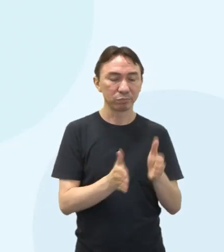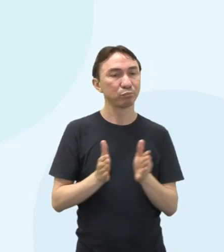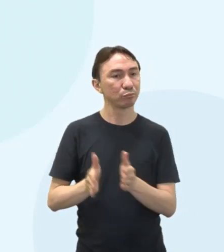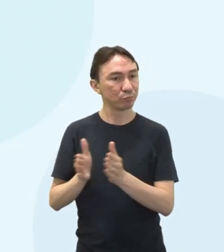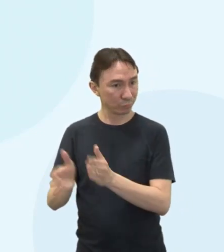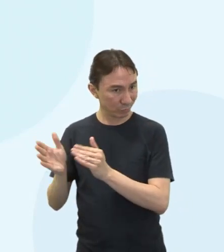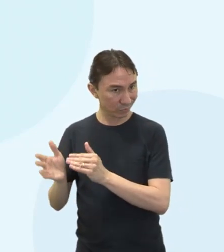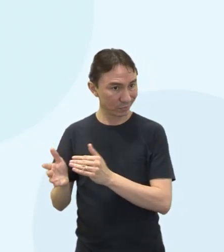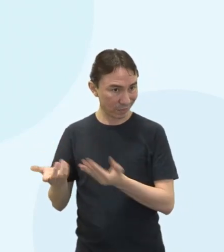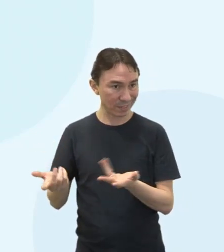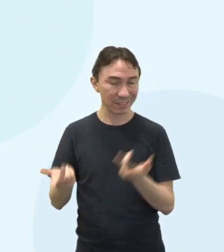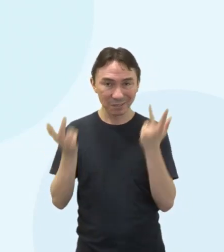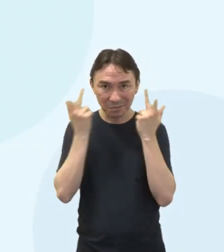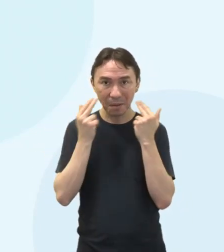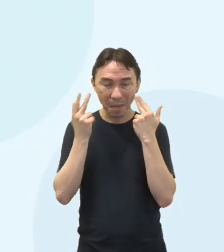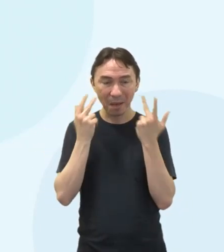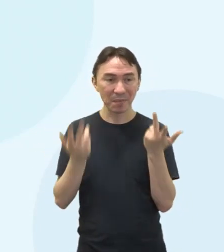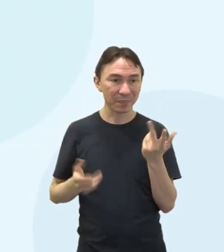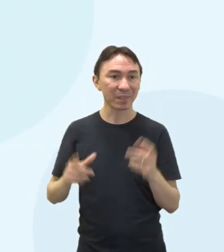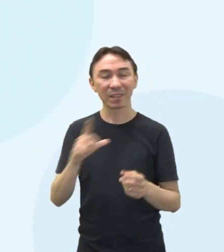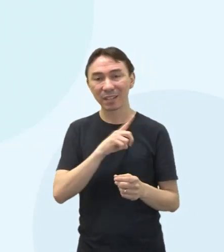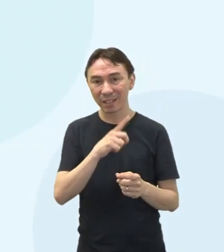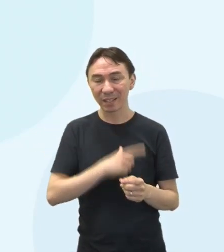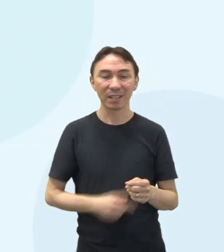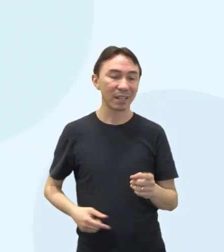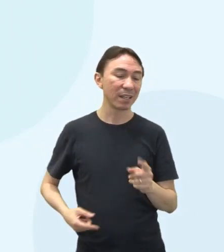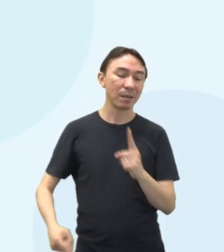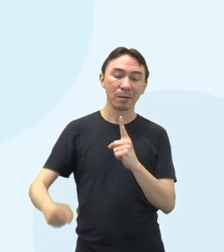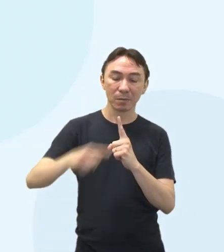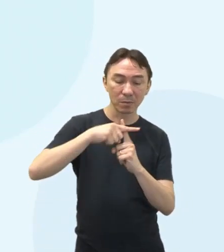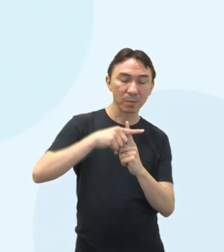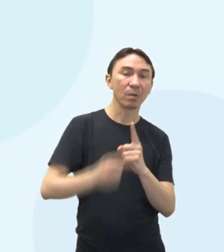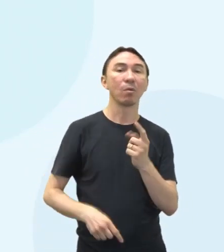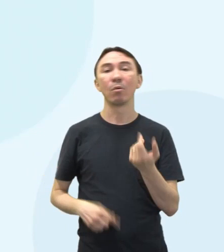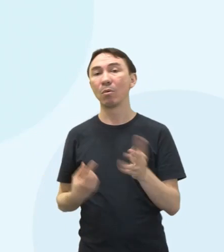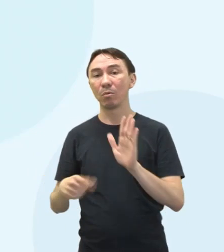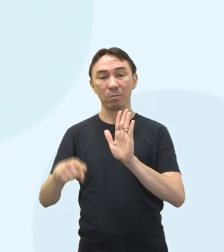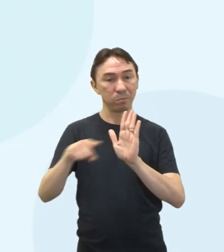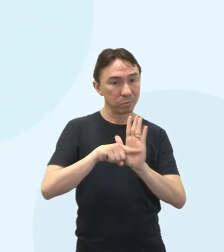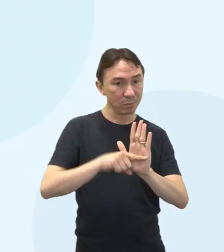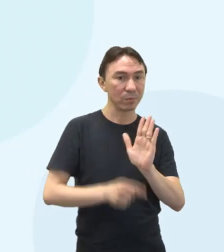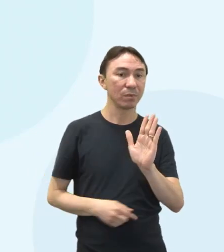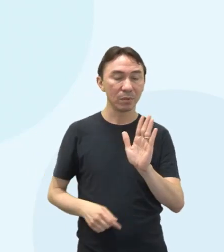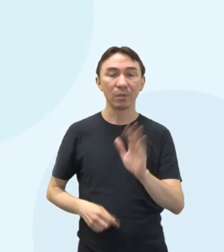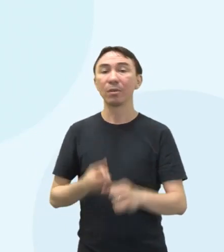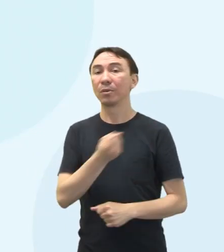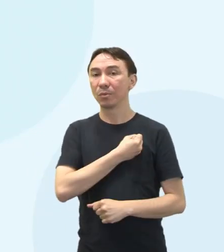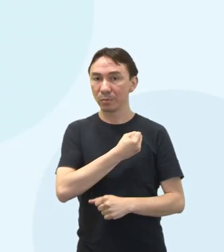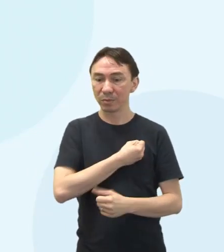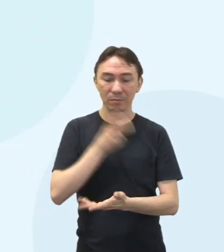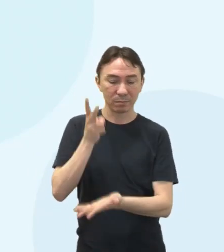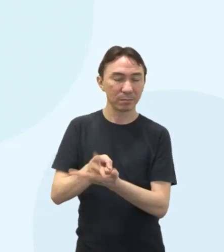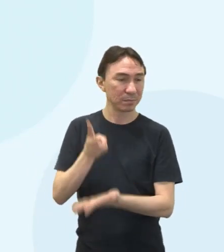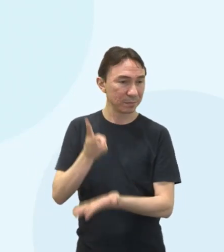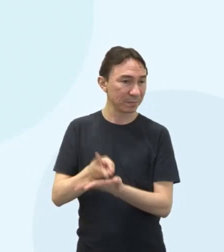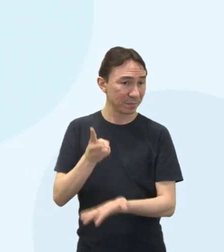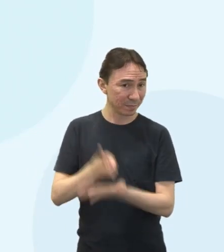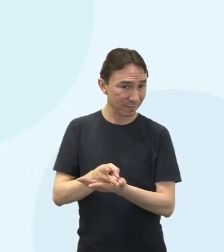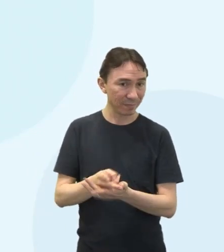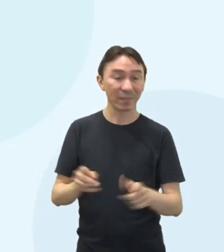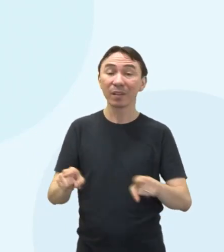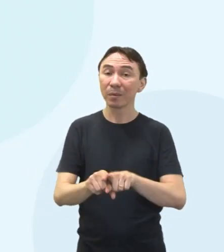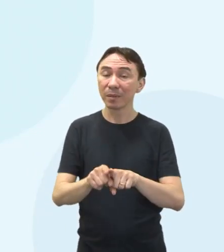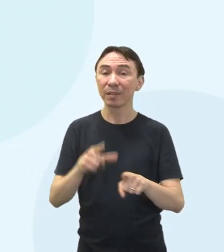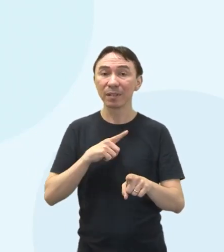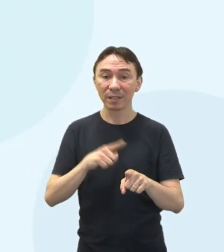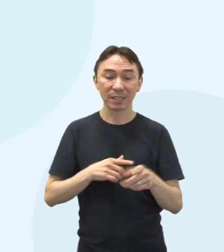da realização de adições ou subtrações sucessivas por um mesmo número de escrever uma regra de formação